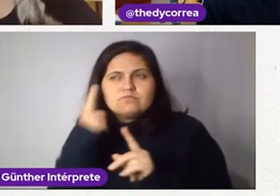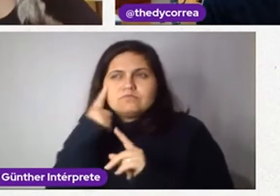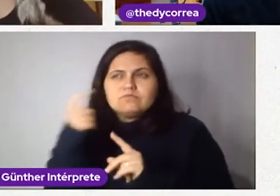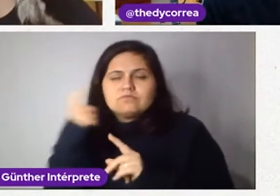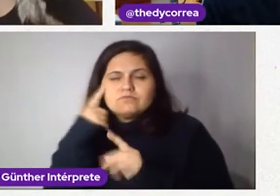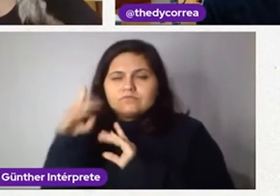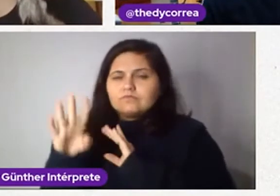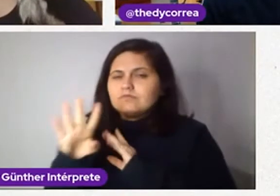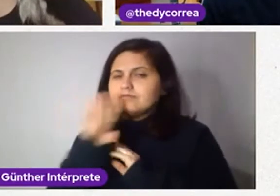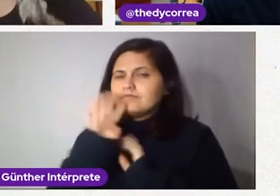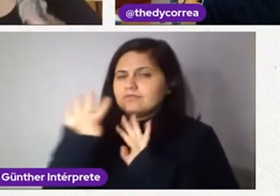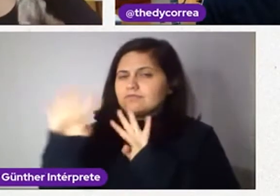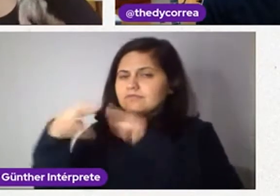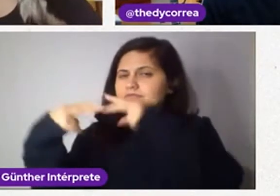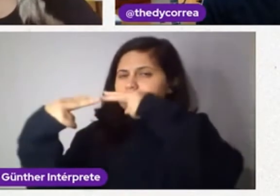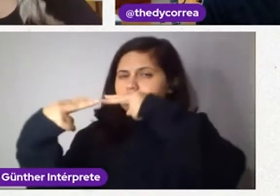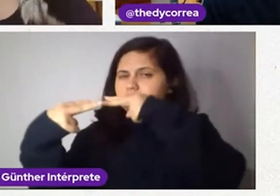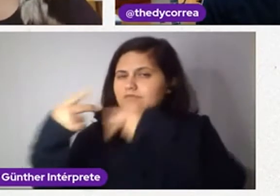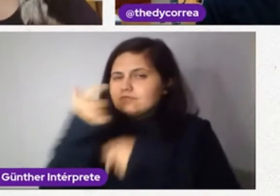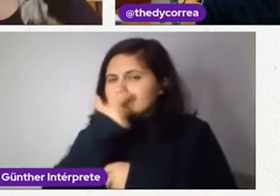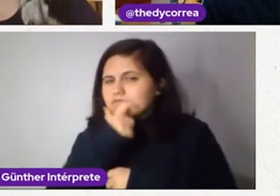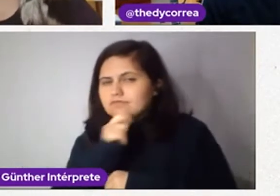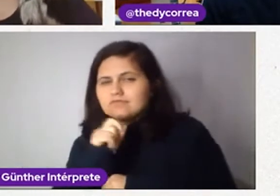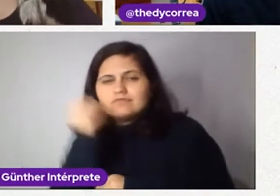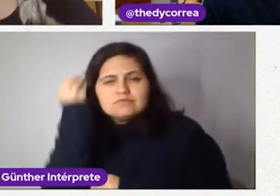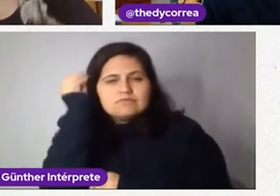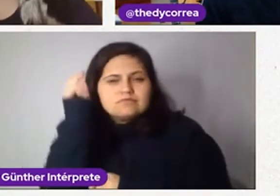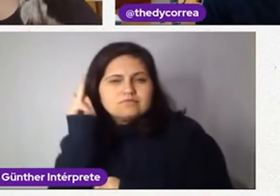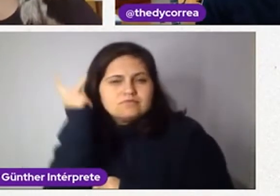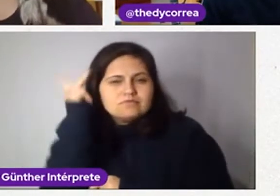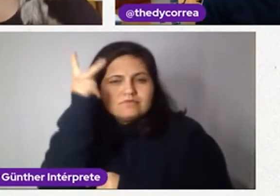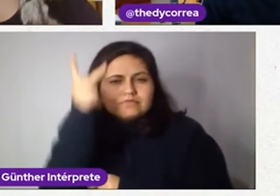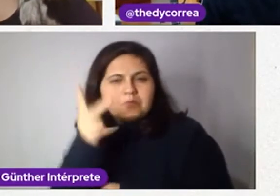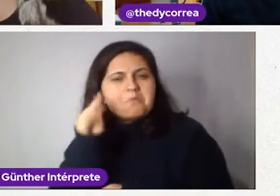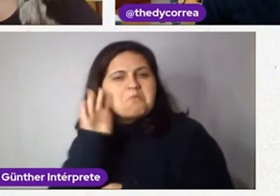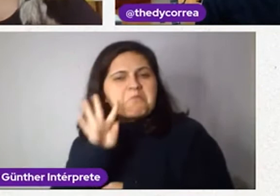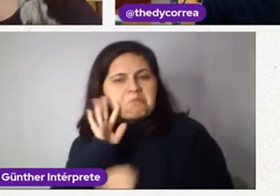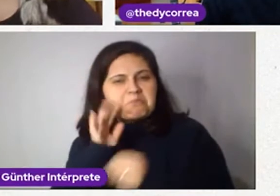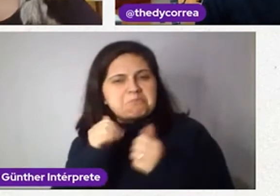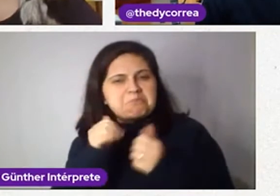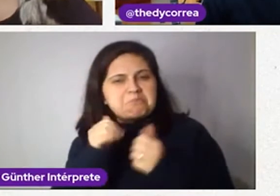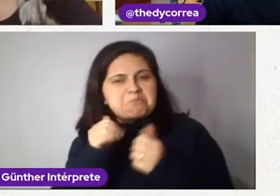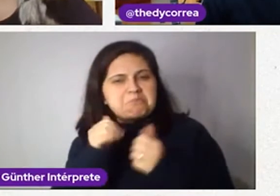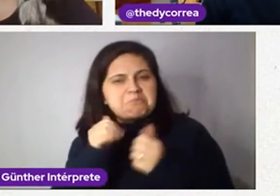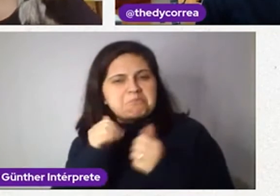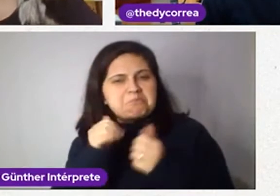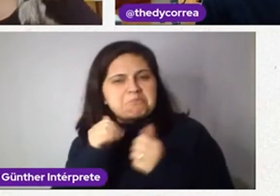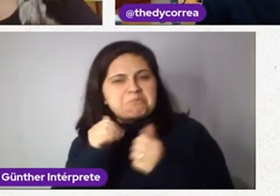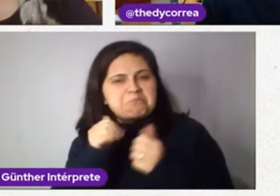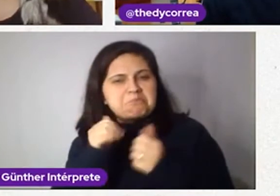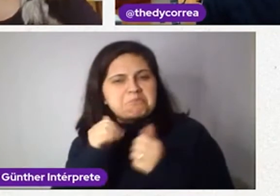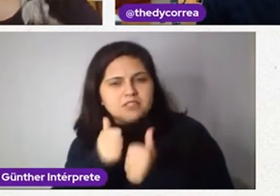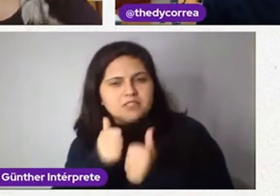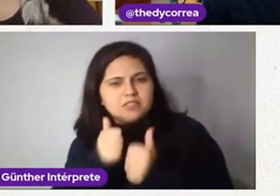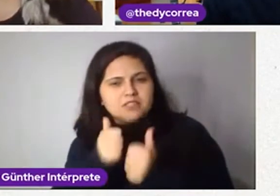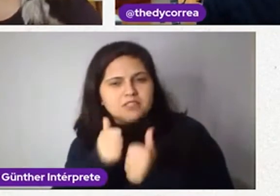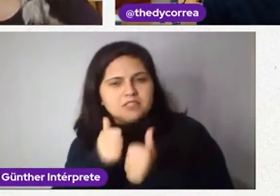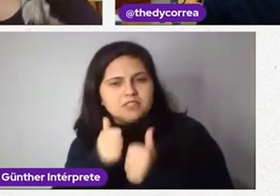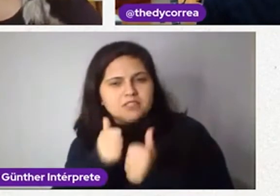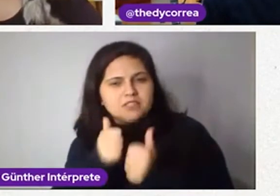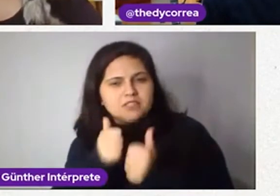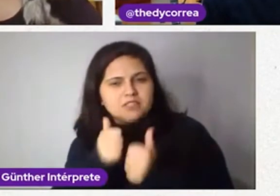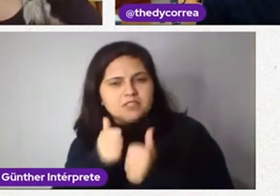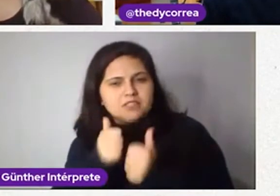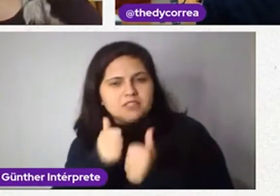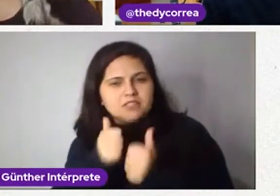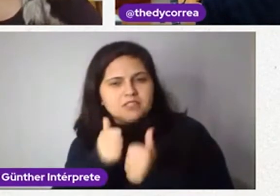se conheceram. Eu acho que fazer parte dessas histórias deve ser muito bacana, né, Teddy? É a melhor recompensa. Não existe